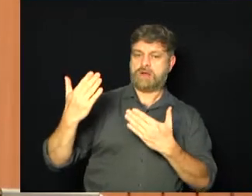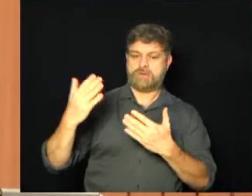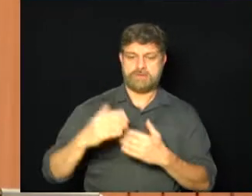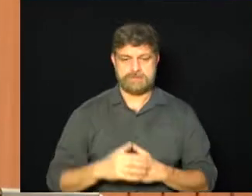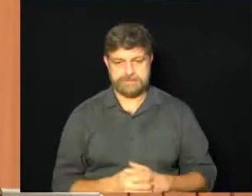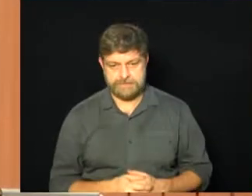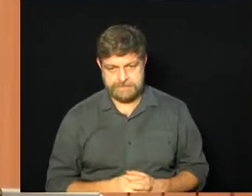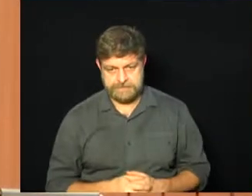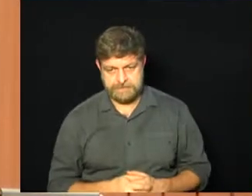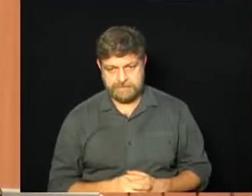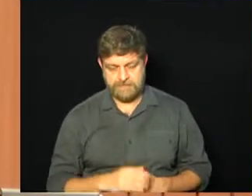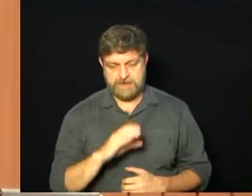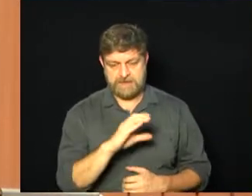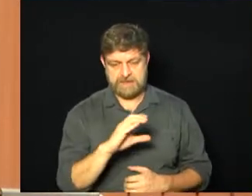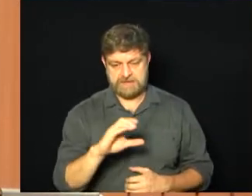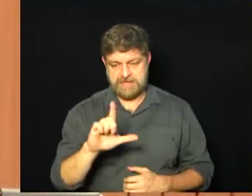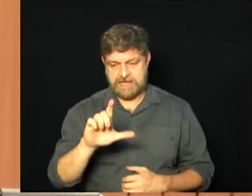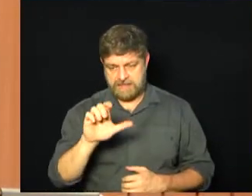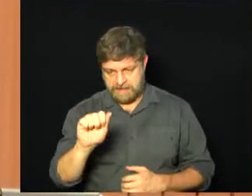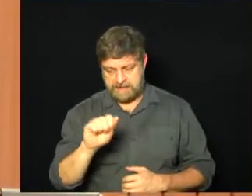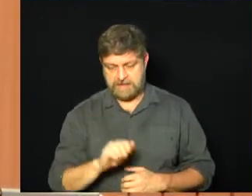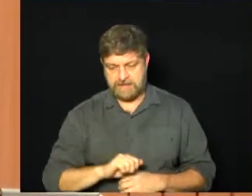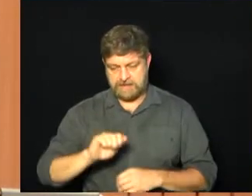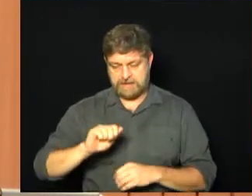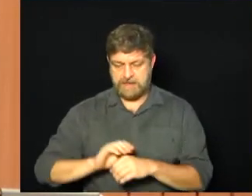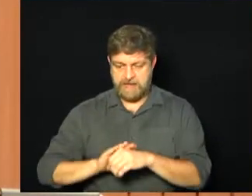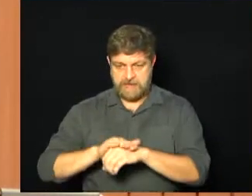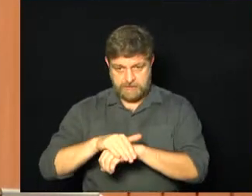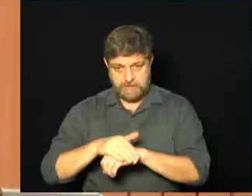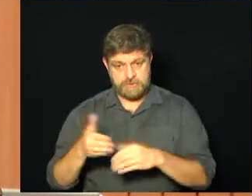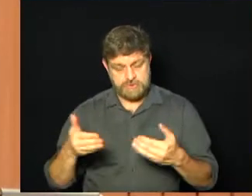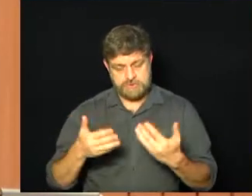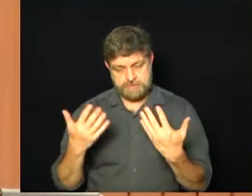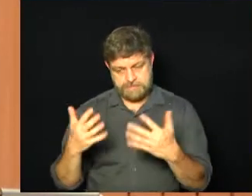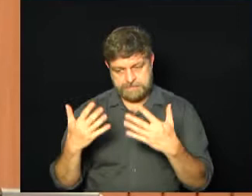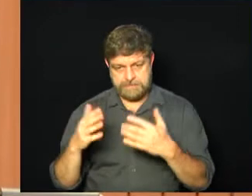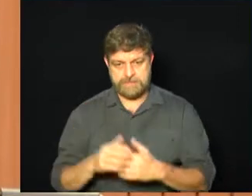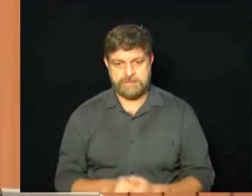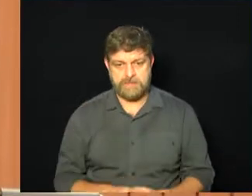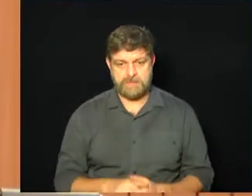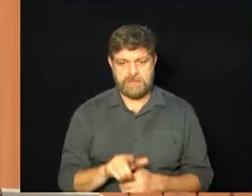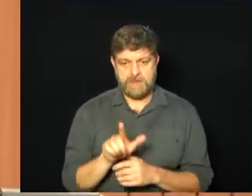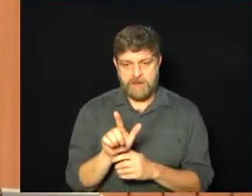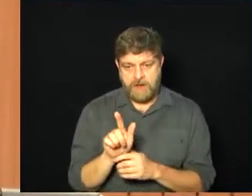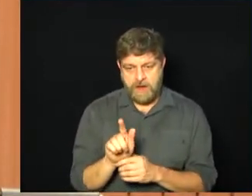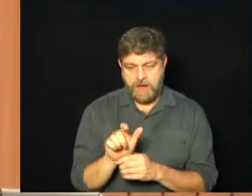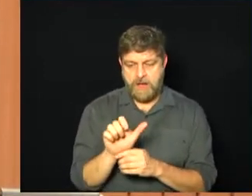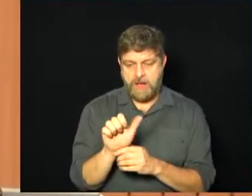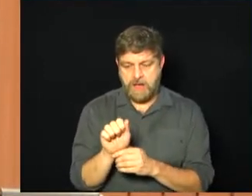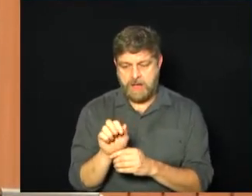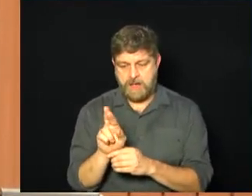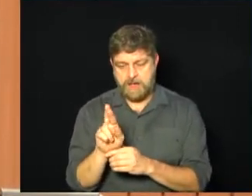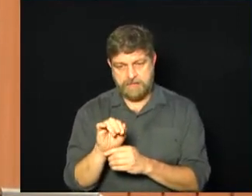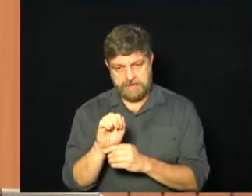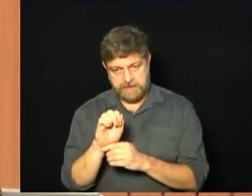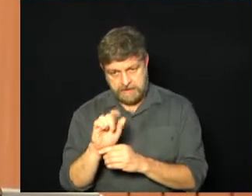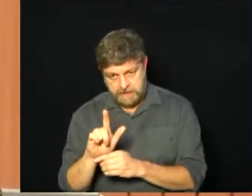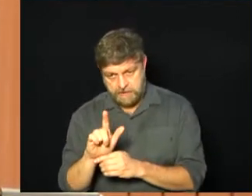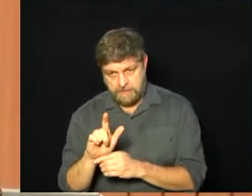hoje. Gabriel Rapazzi, diretor de Cultura, representando aqui a nossa secretária de